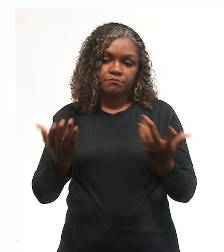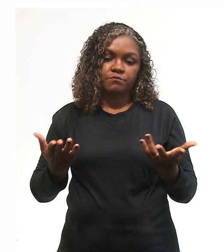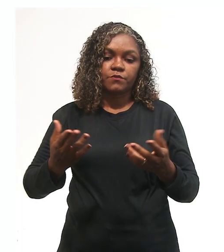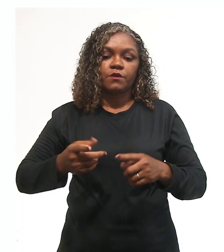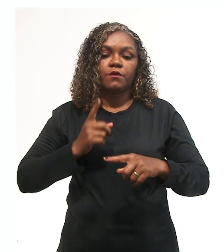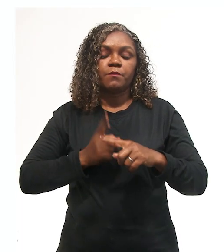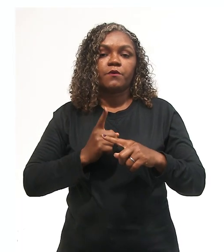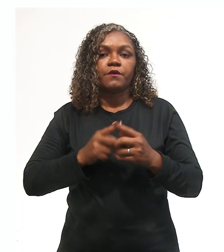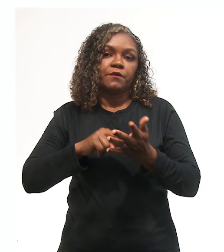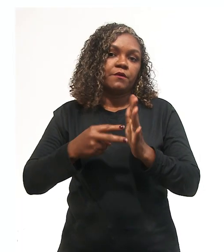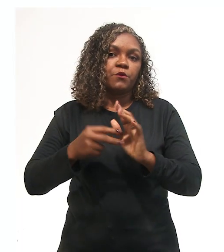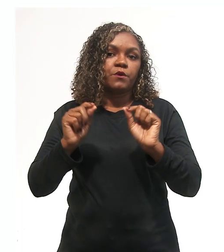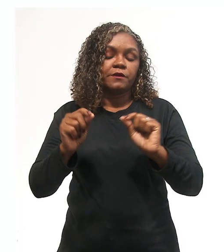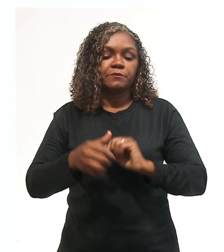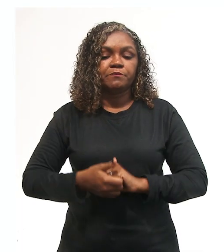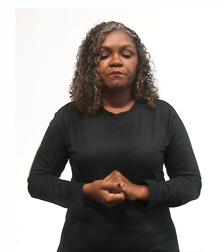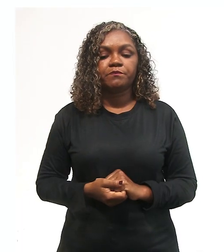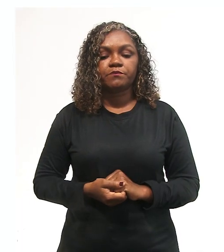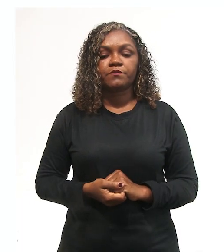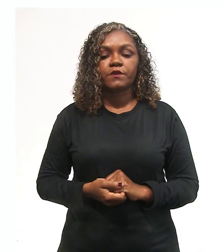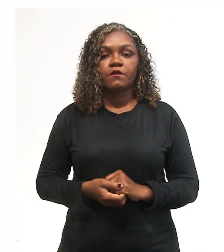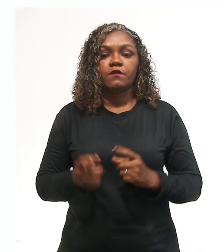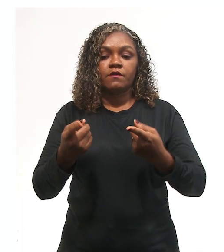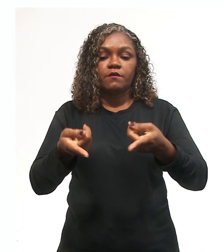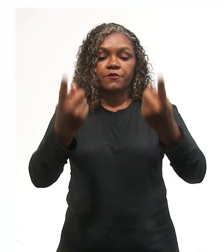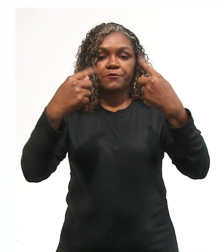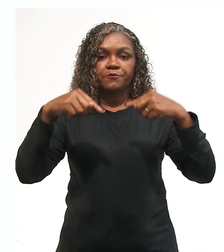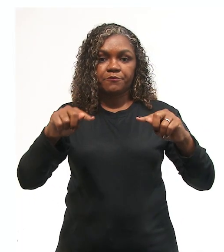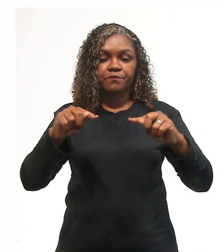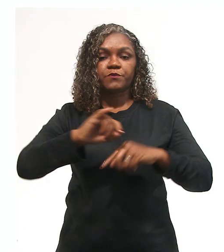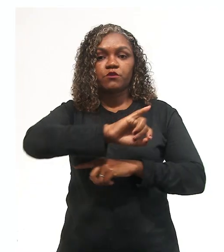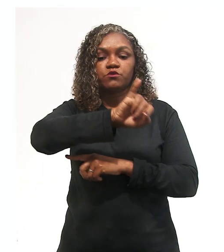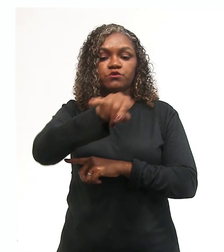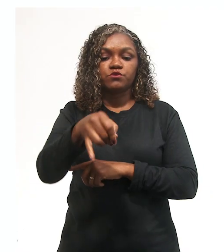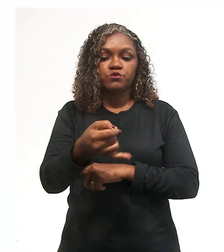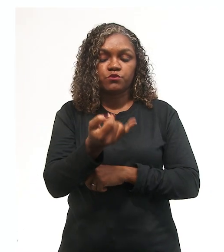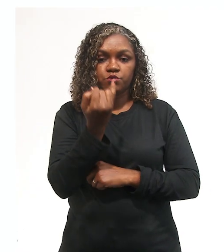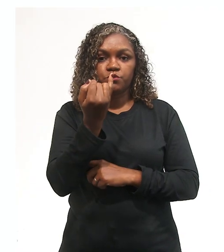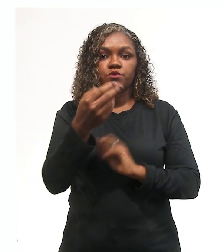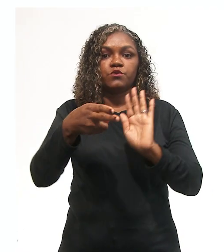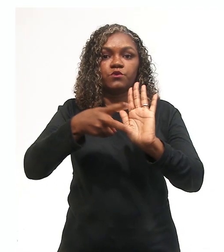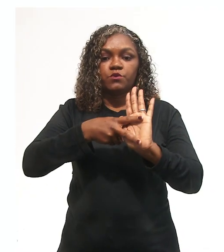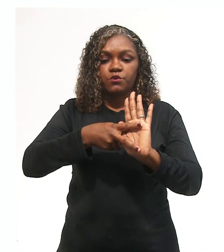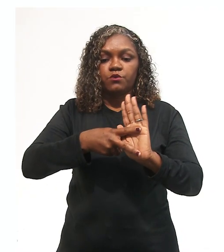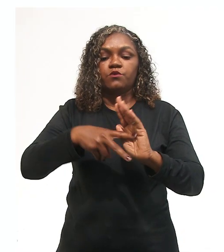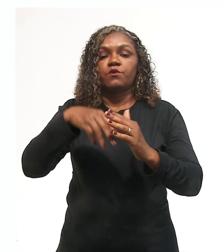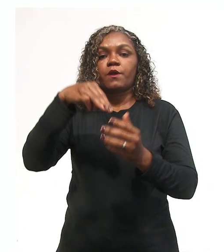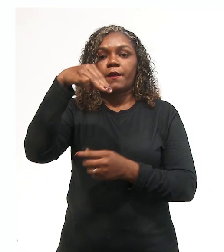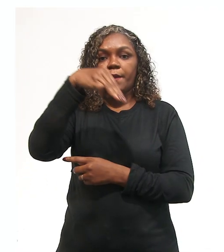menos o valor do capital, que aí a gente vai ter aqui o montante de